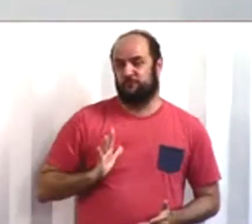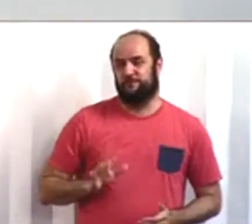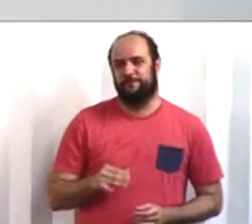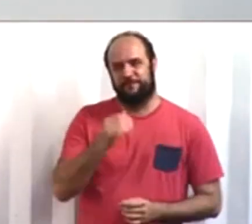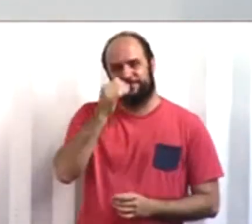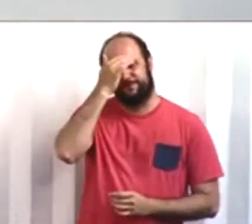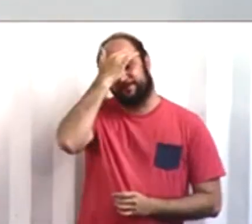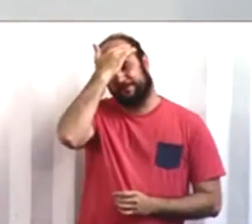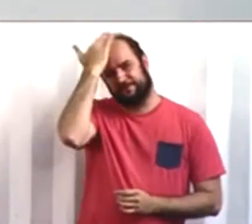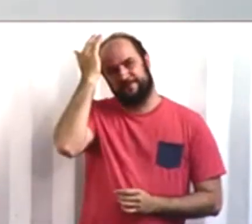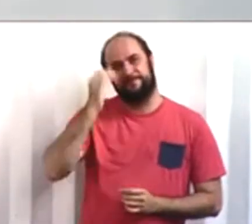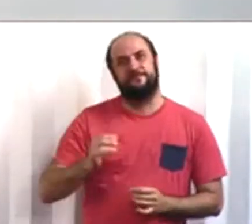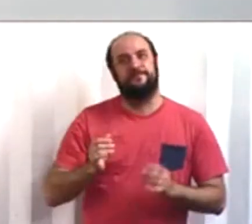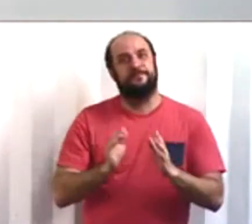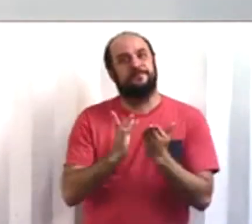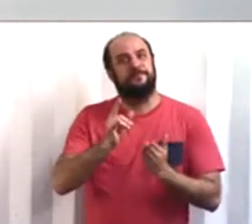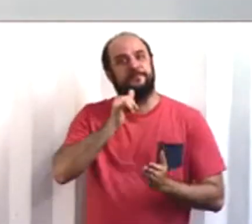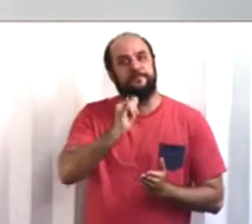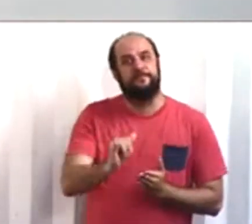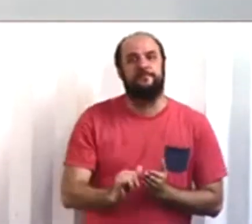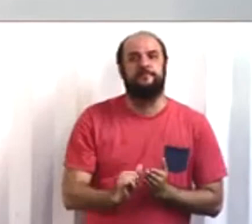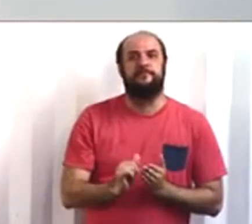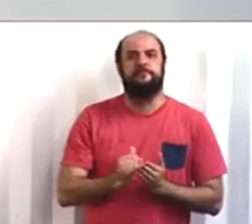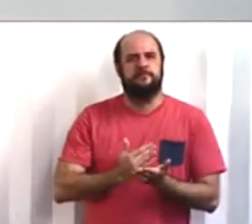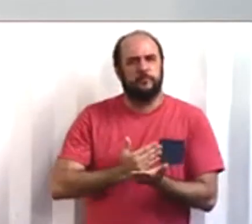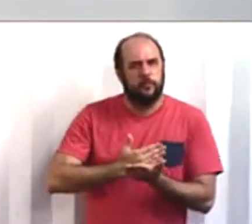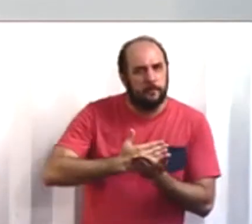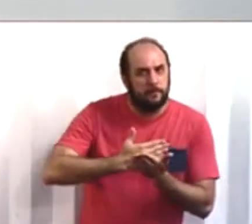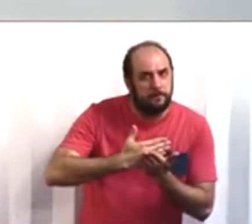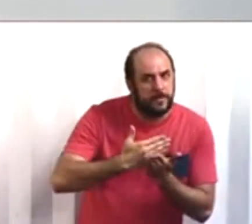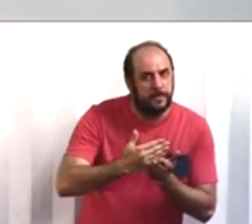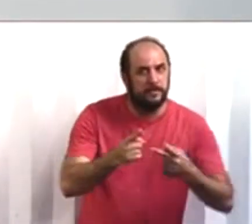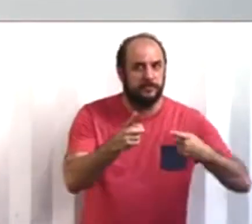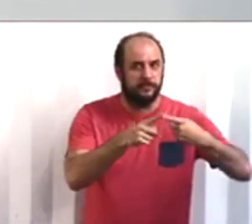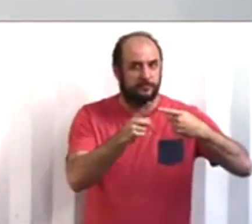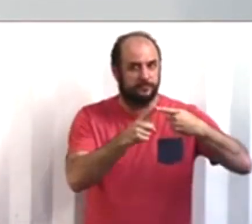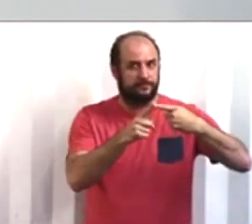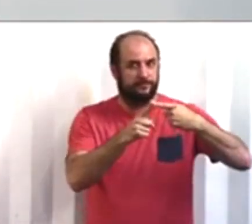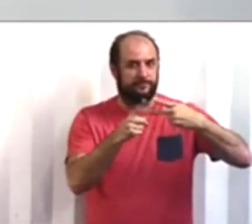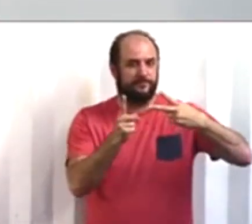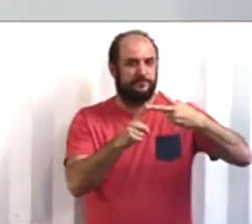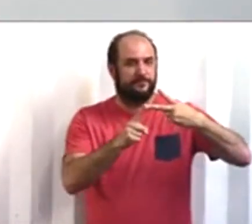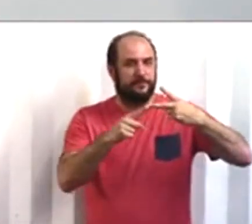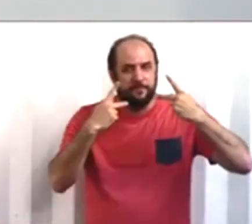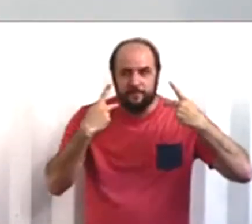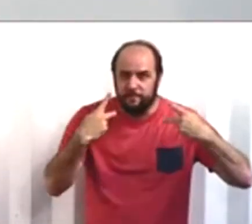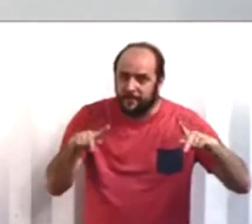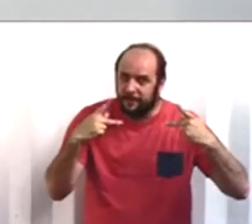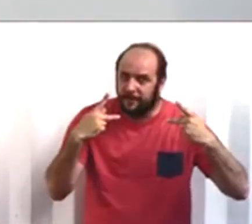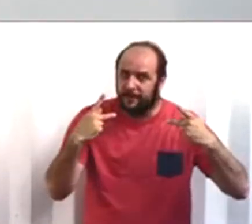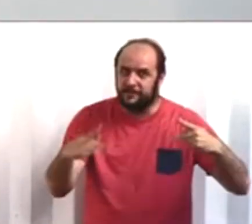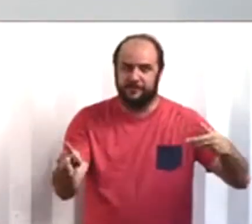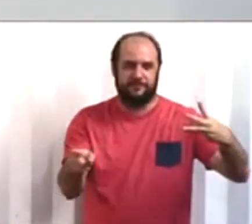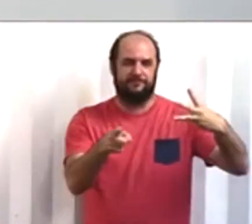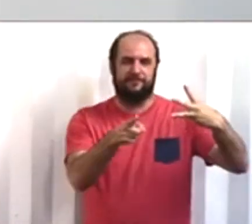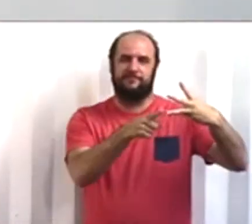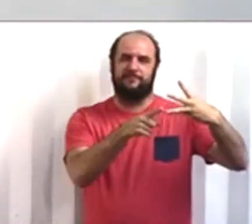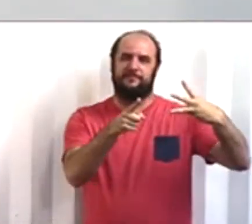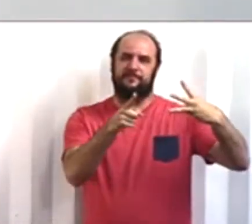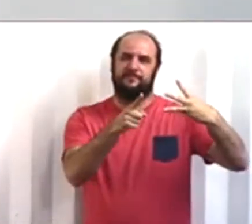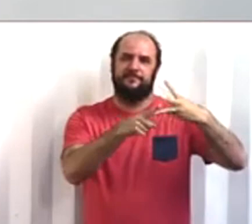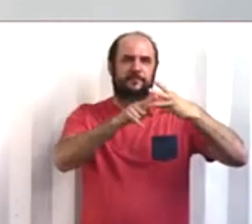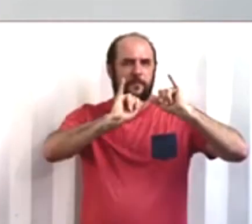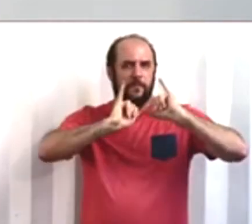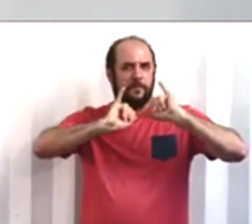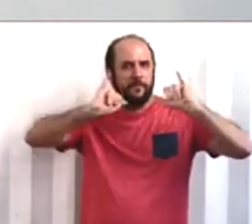nos mostra o princípio do Evangelho, a pregação de João Batista e